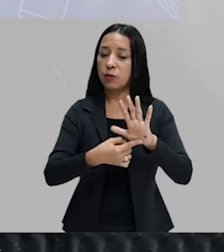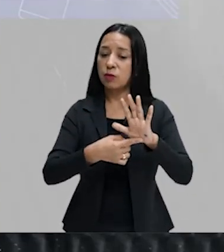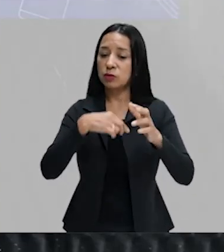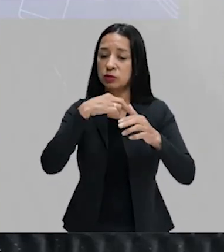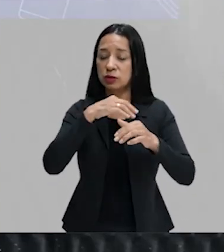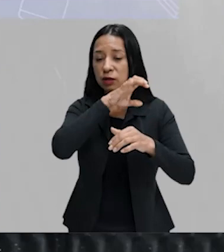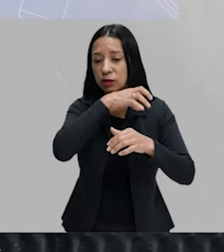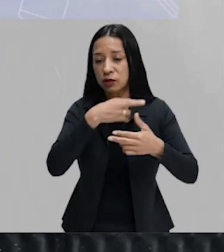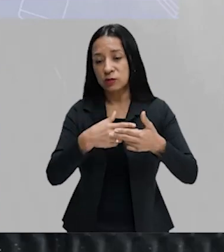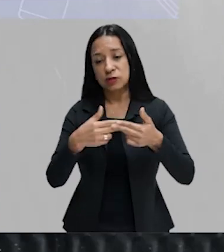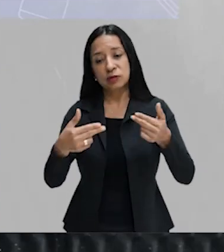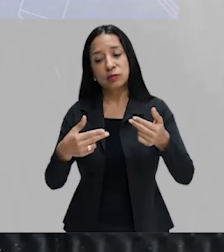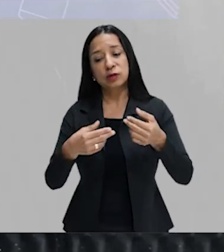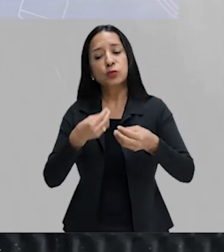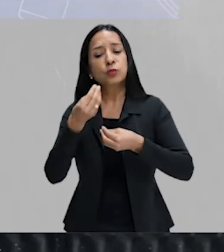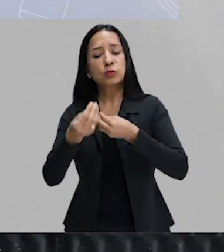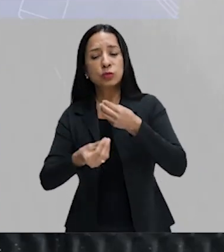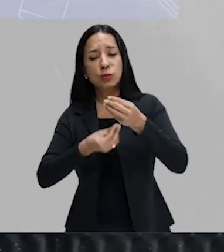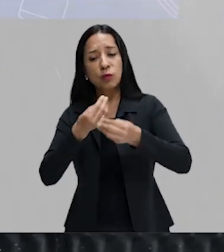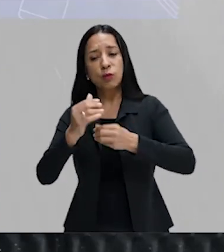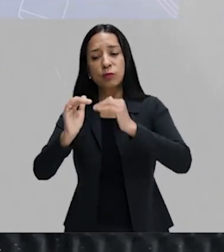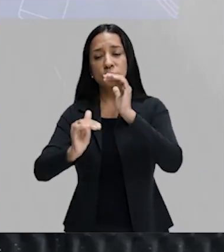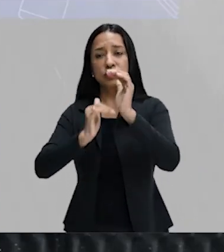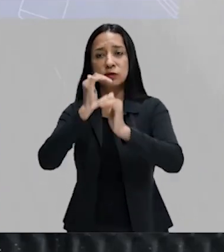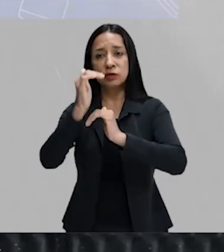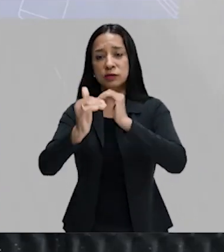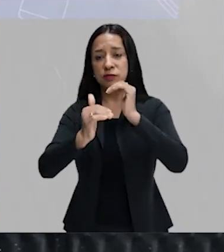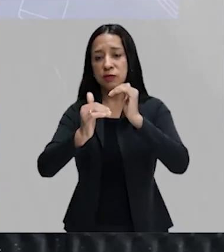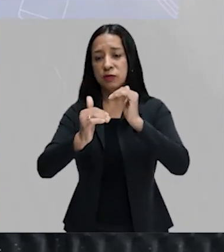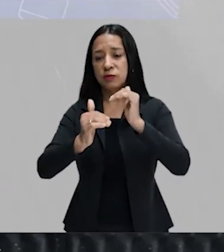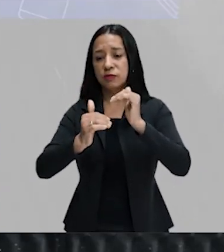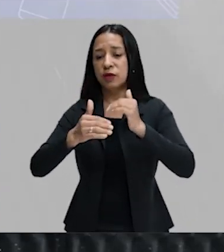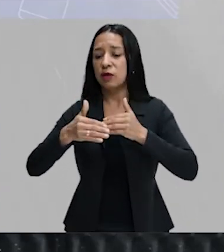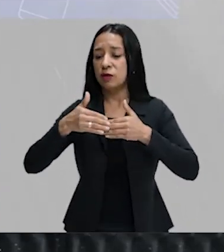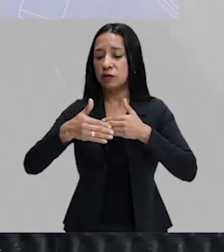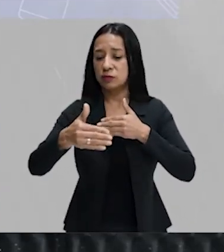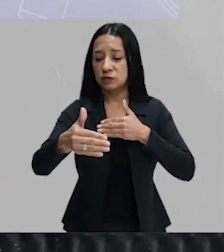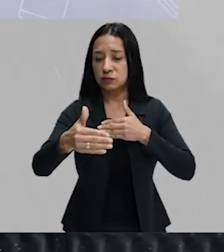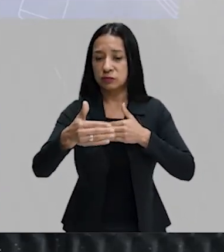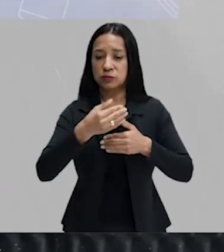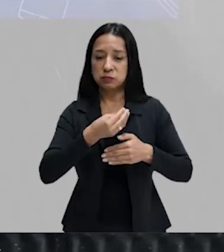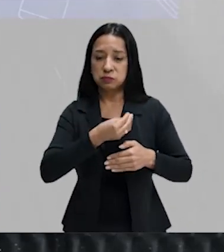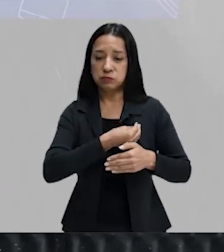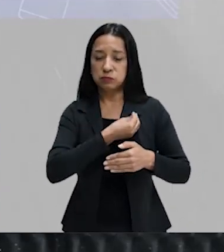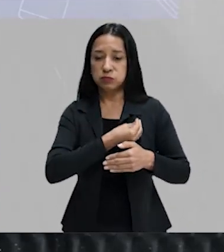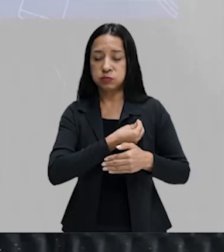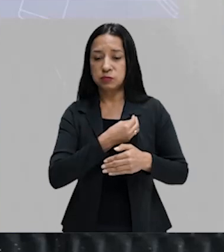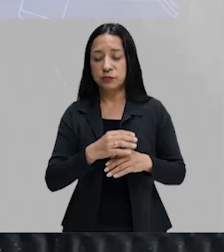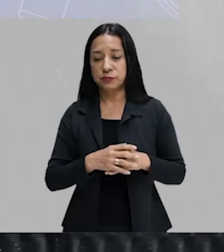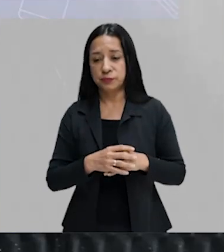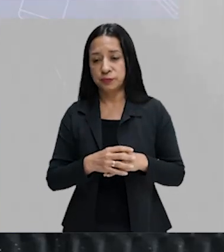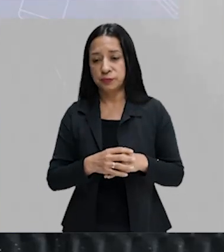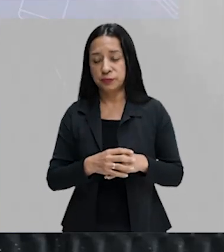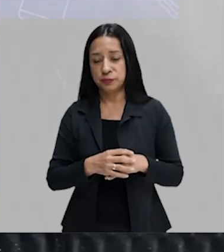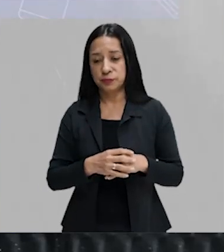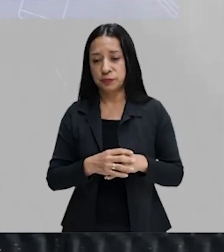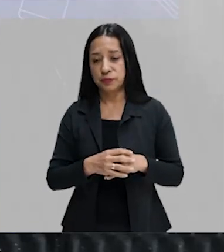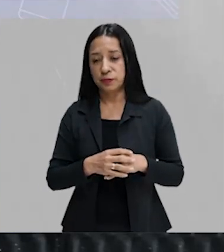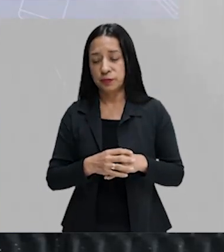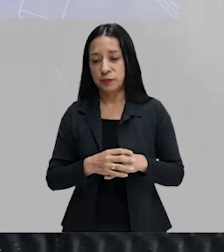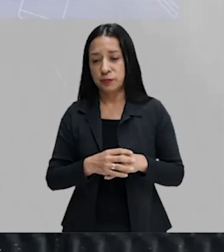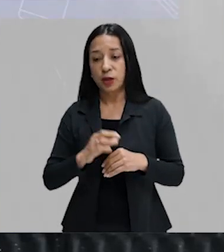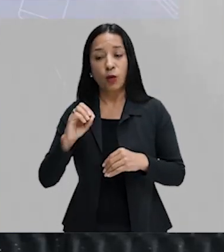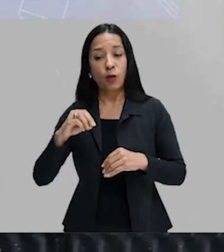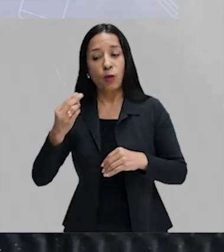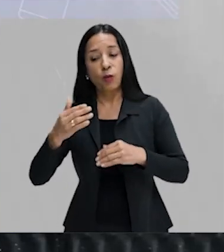a ver com a maneira como ele se desenvolve durante o processo de formação ali do seu embrião.